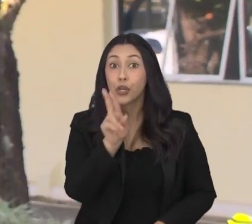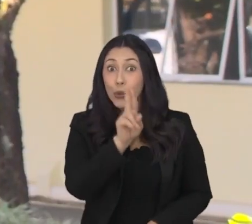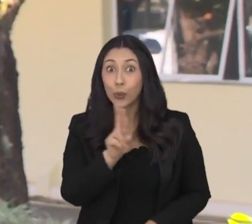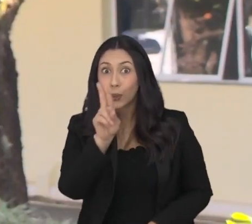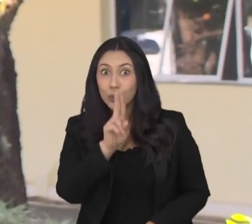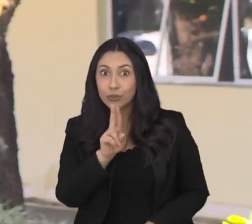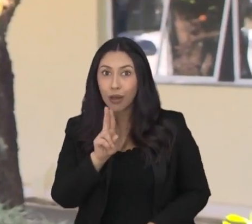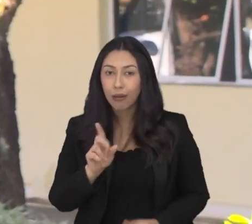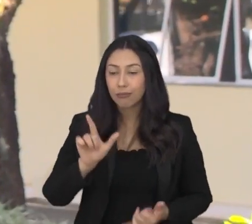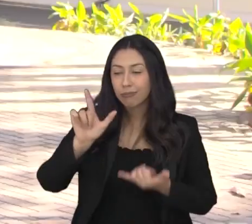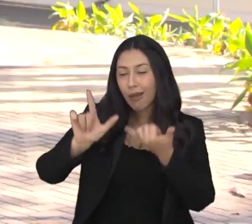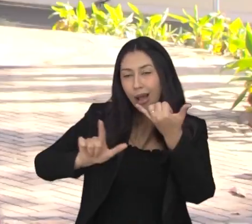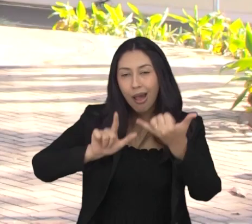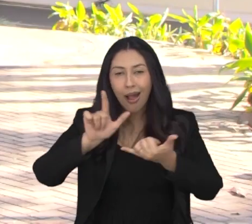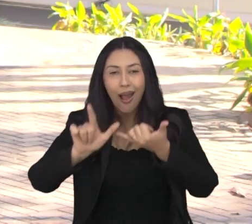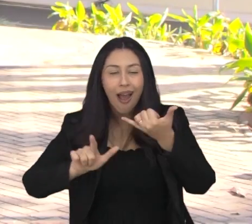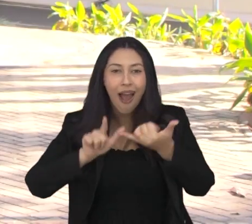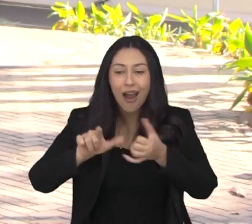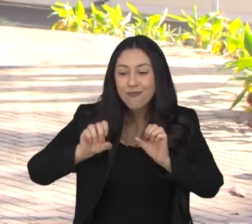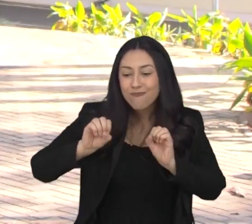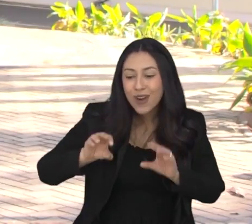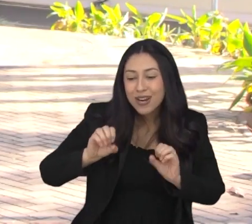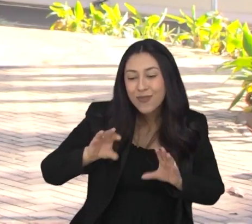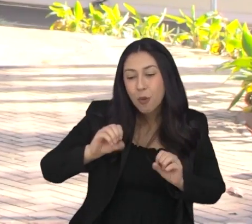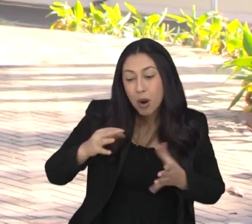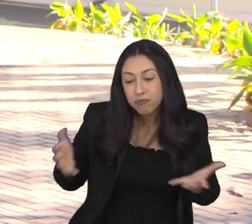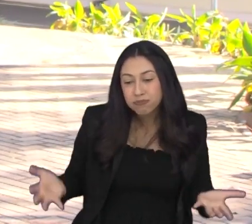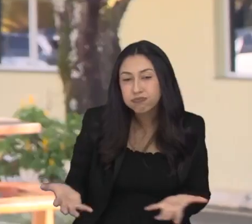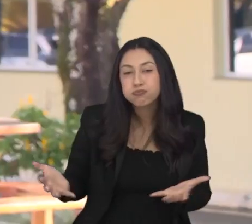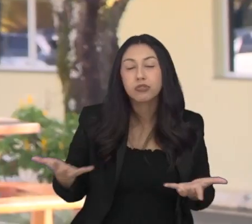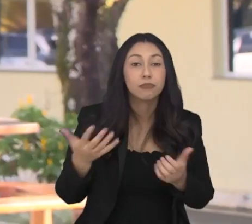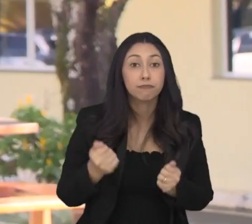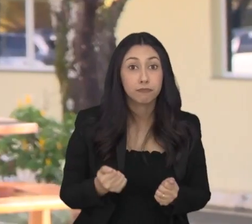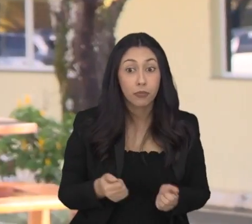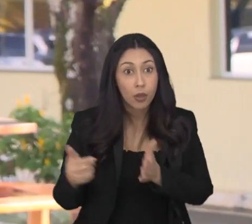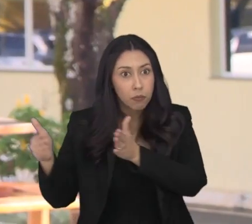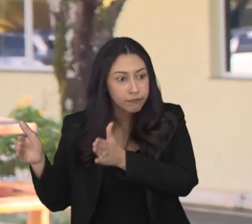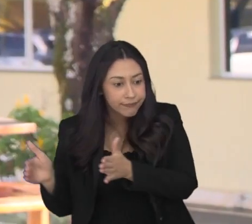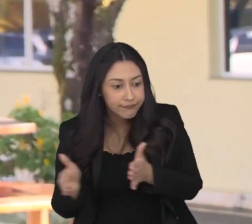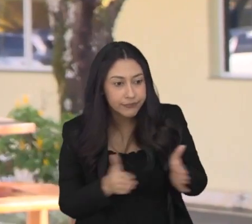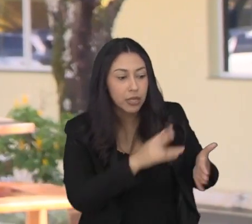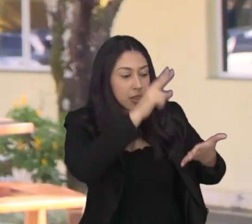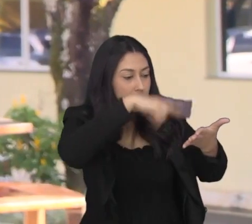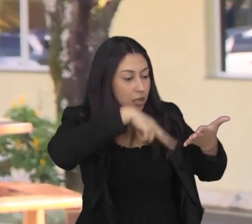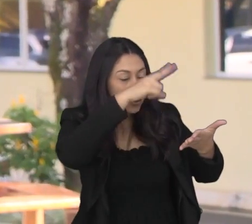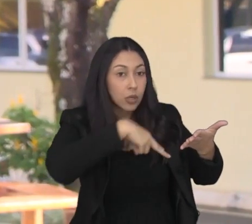esse universo lúdico para estimular a aprendizagem. O processo de leitura é